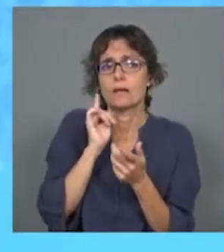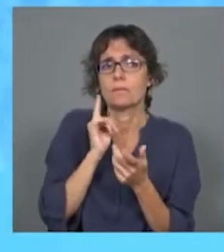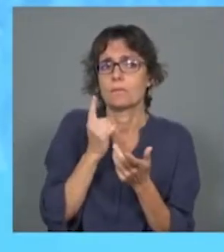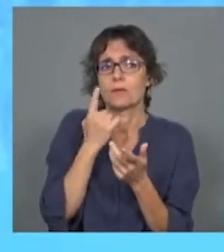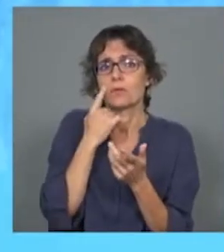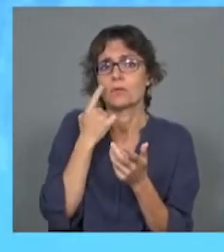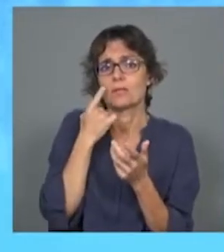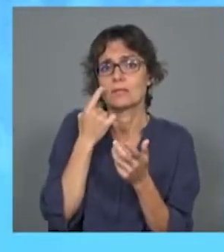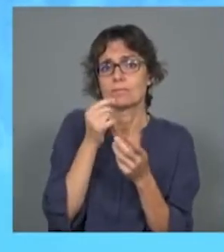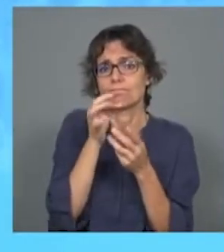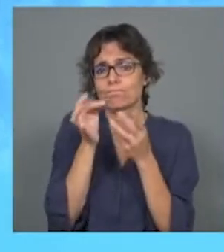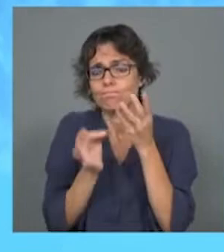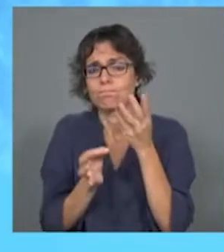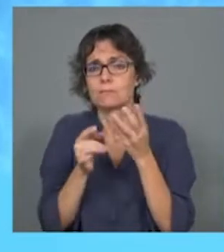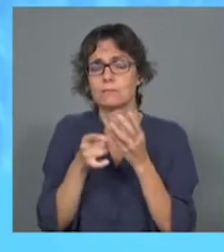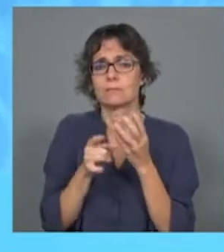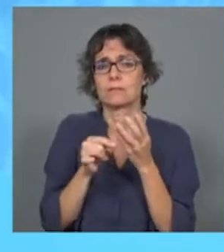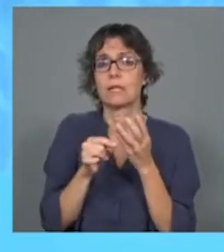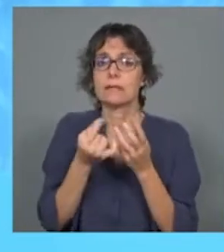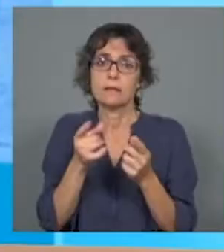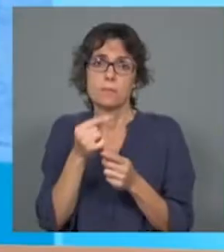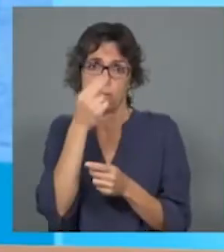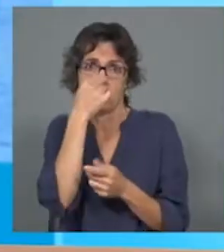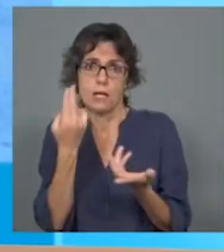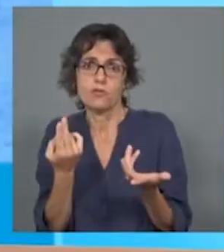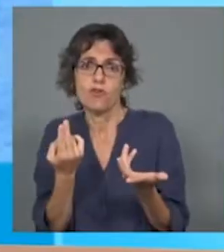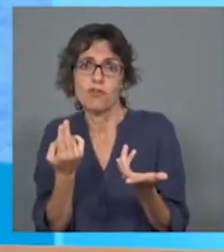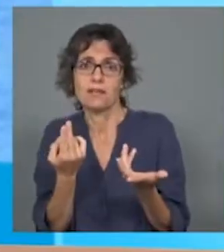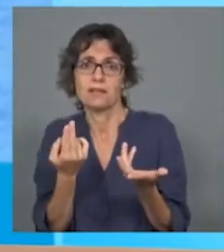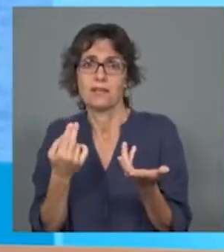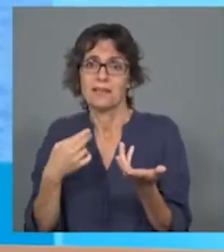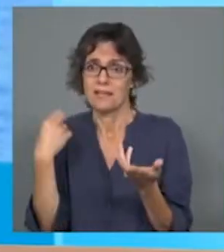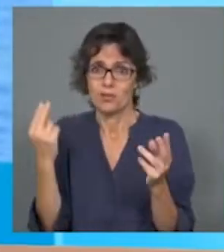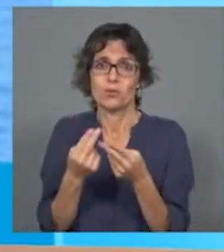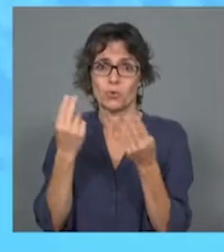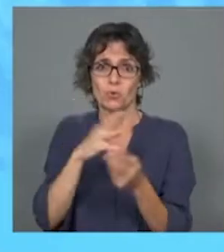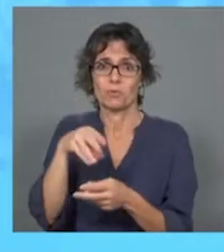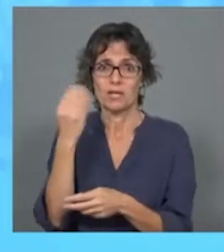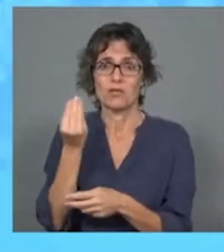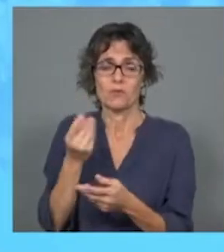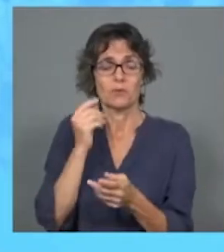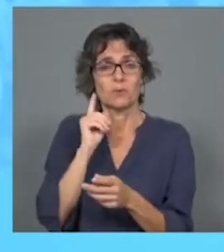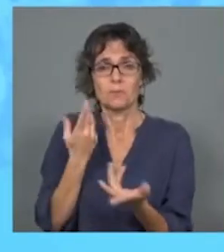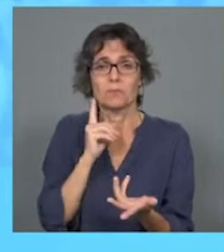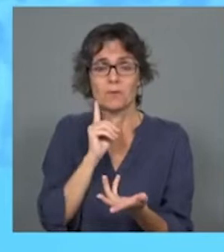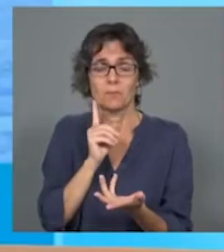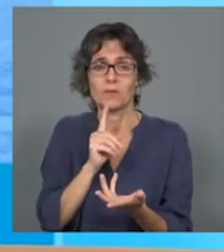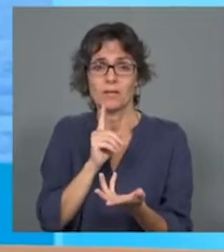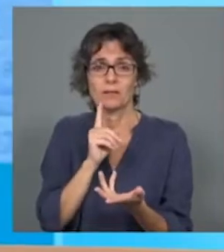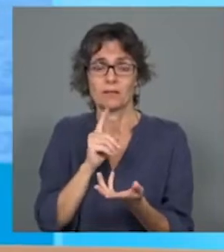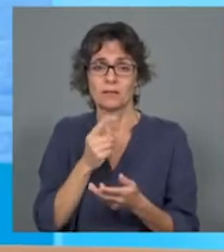particularidades, nomeadamente a história também das Jornadas da Juventude, e tudo isso irá passar um bocadinho por esta formação,